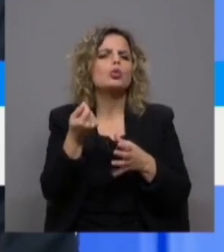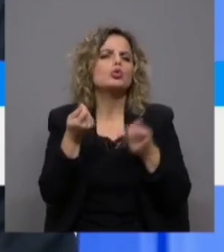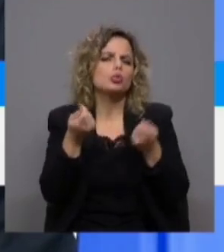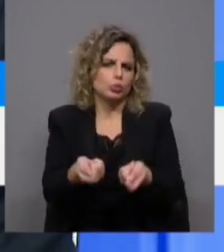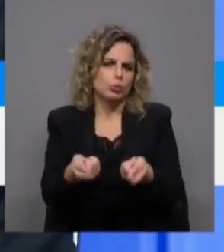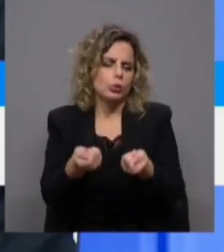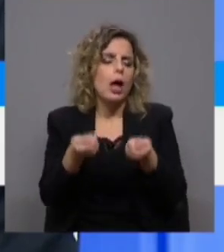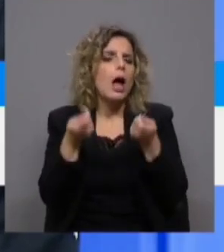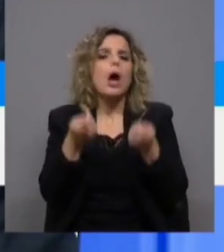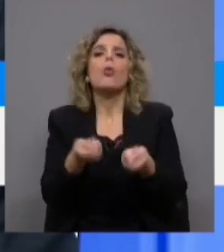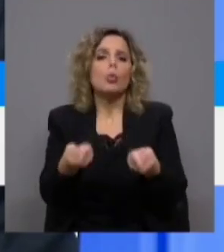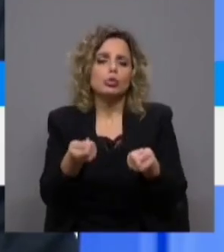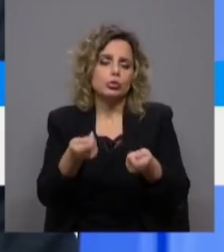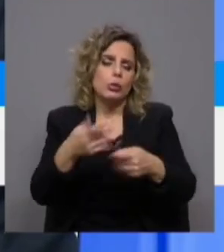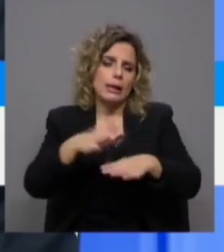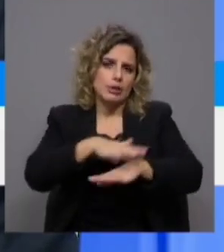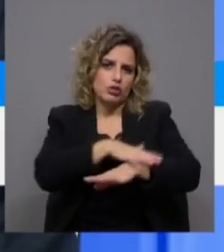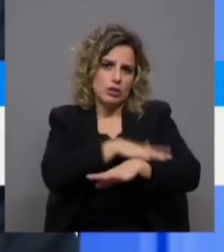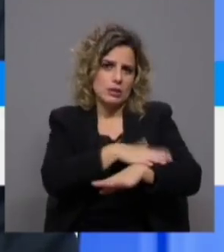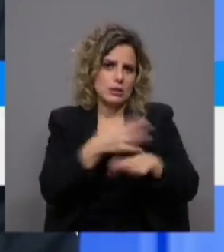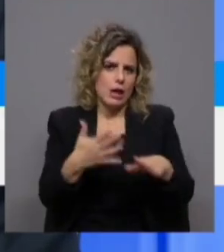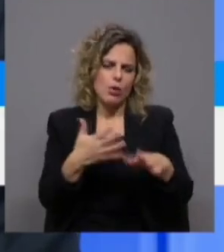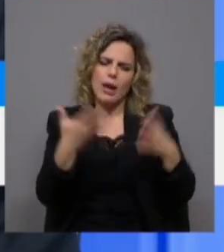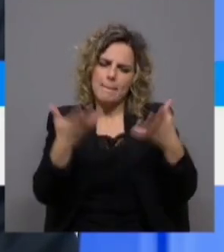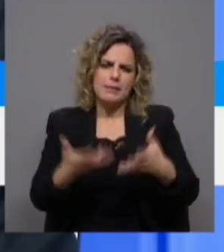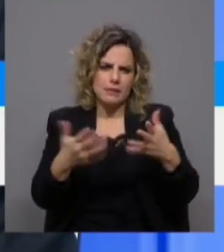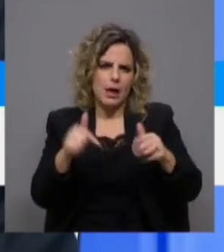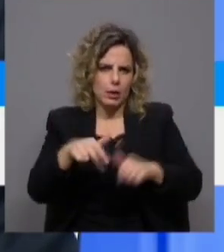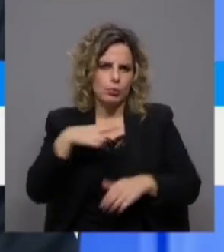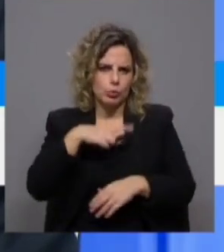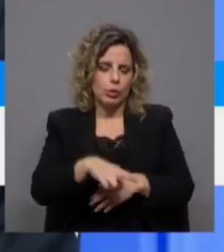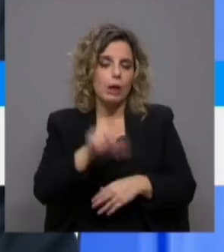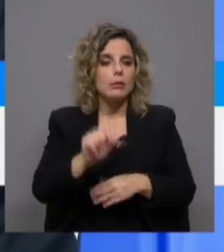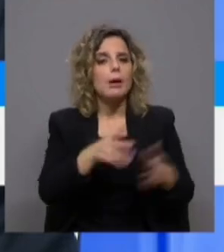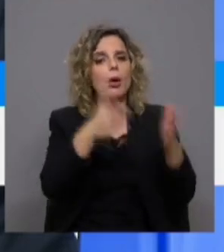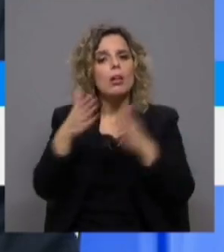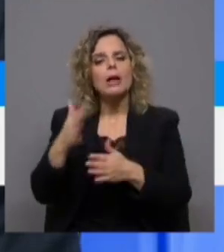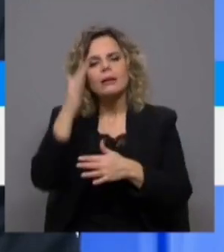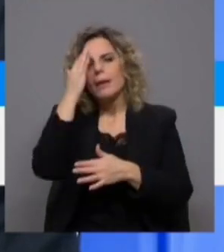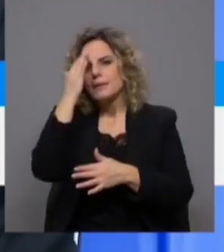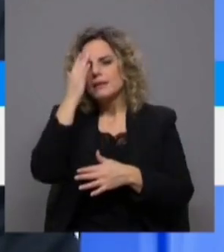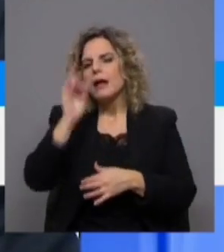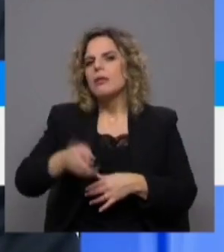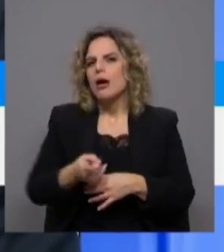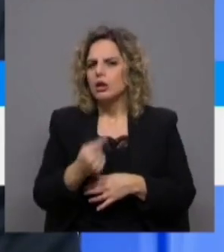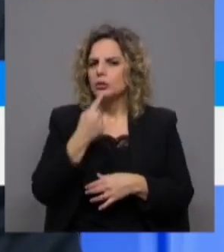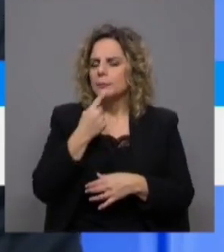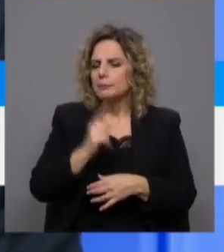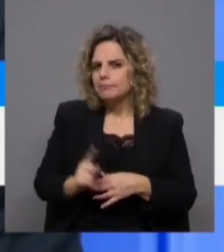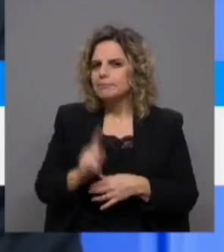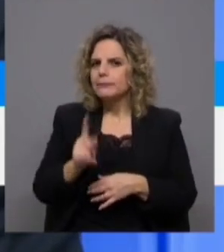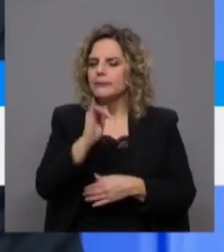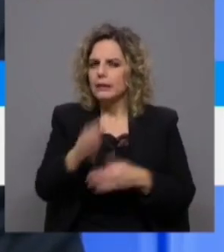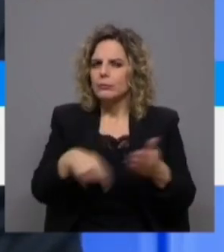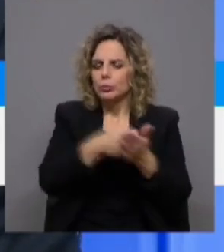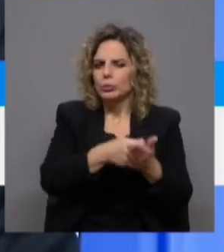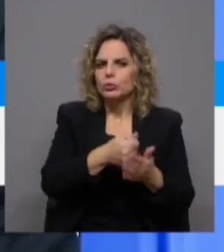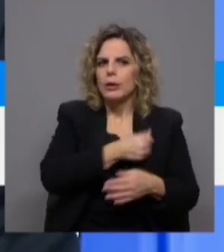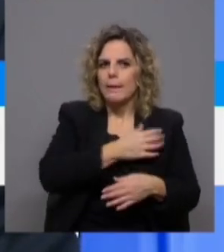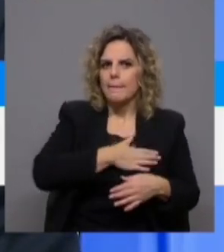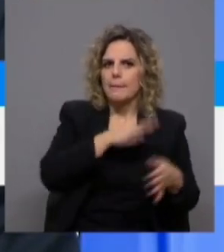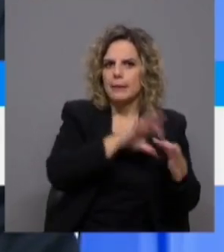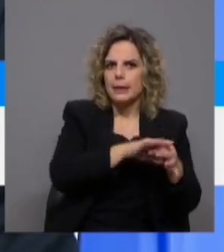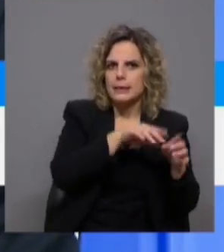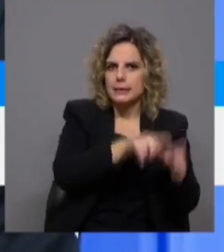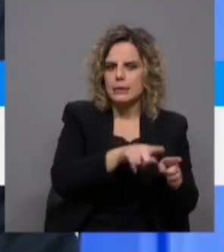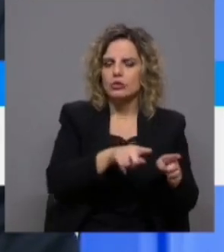só de administração da máquina que é pesadíssimo em Portugal mas também dá a ser entendível Especialmente na componente do Imposto sobre empresas